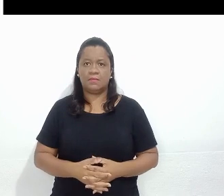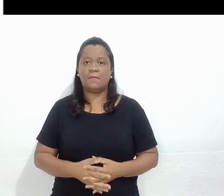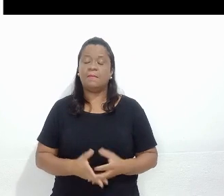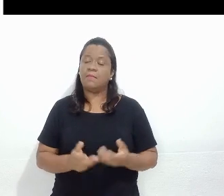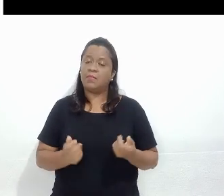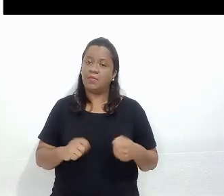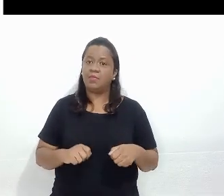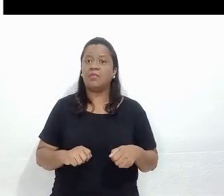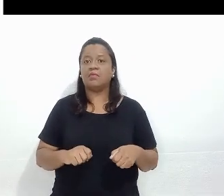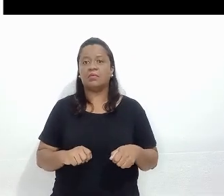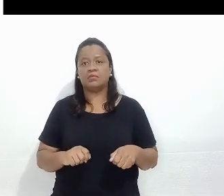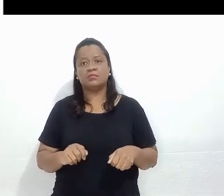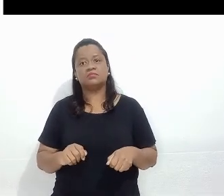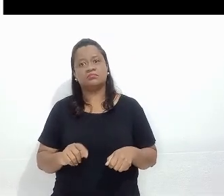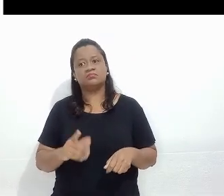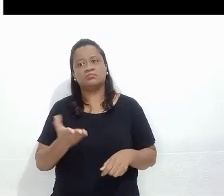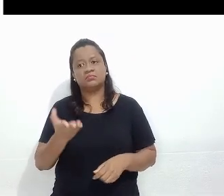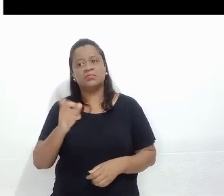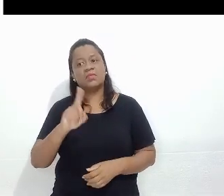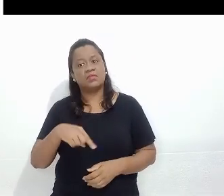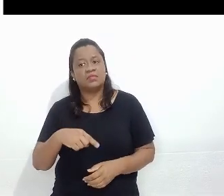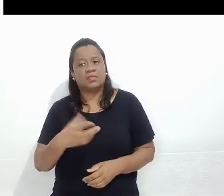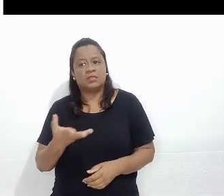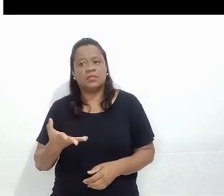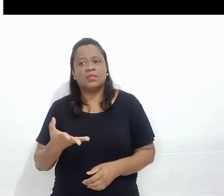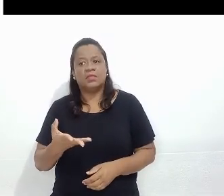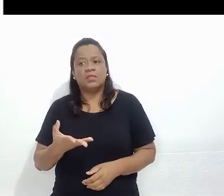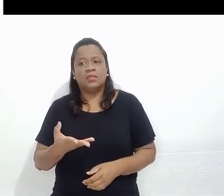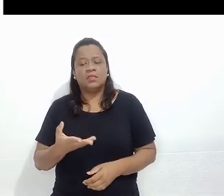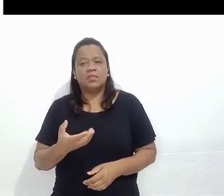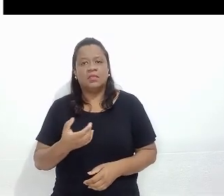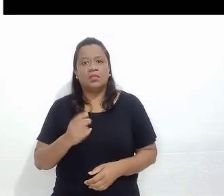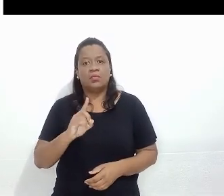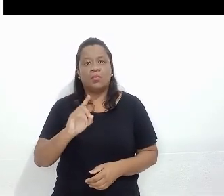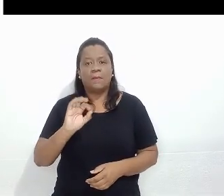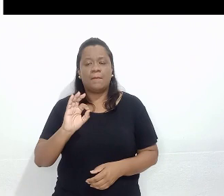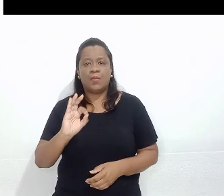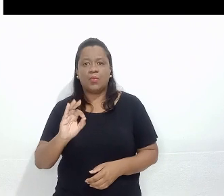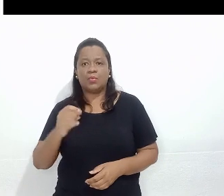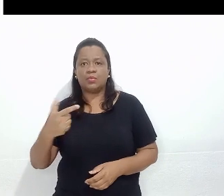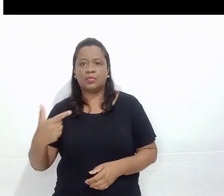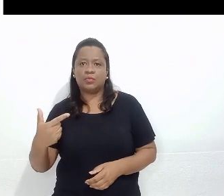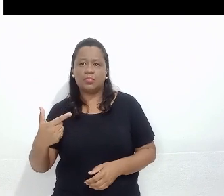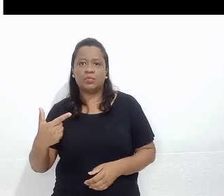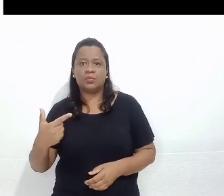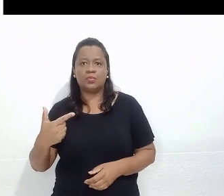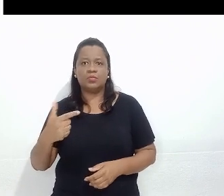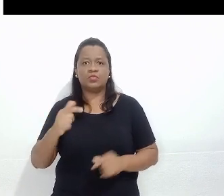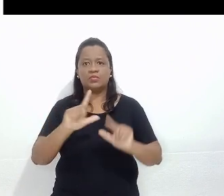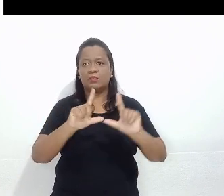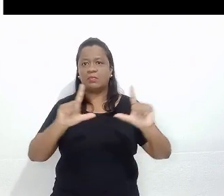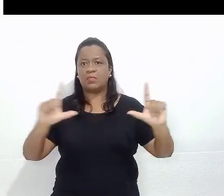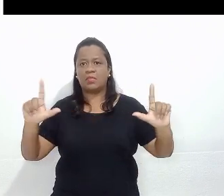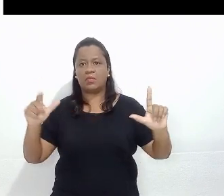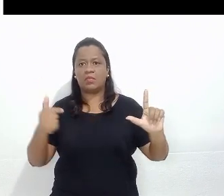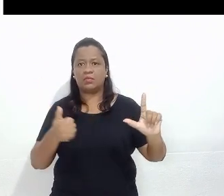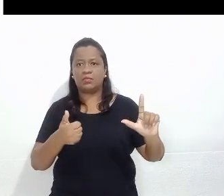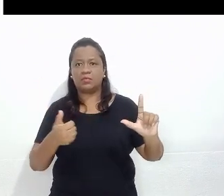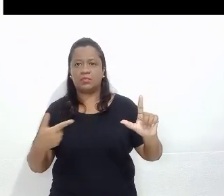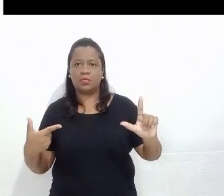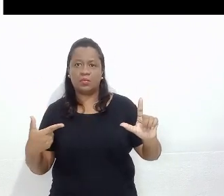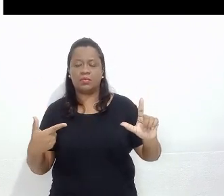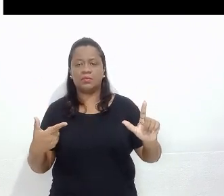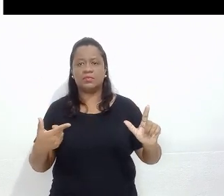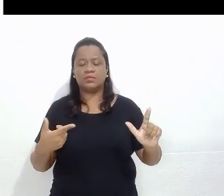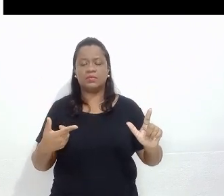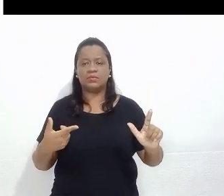ser que seja isso, pode ser que o 1.12 seja a cena 1 com o plano 12, né? Ou não, pode